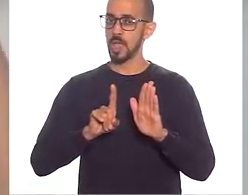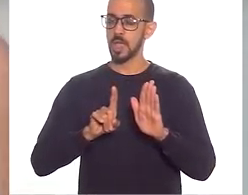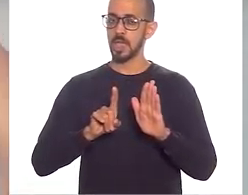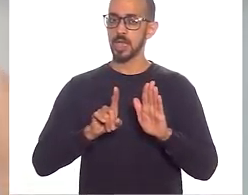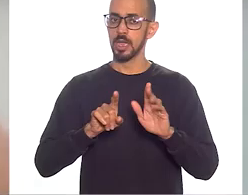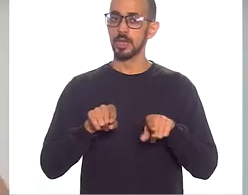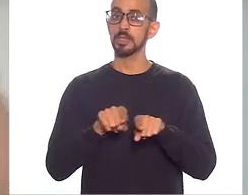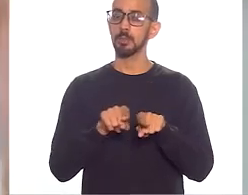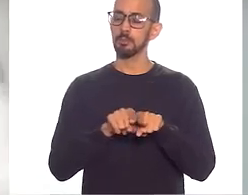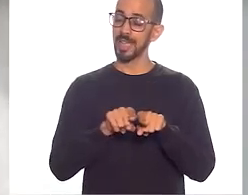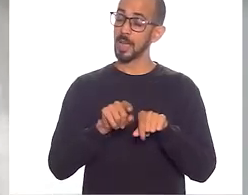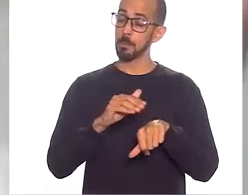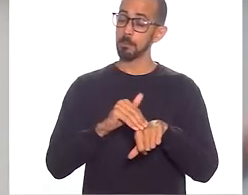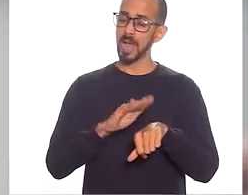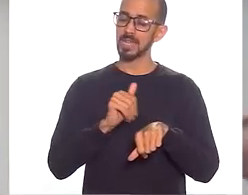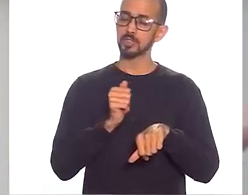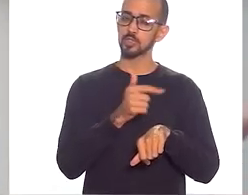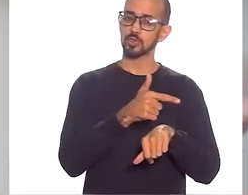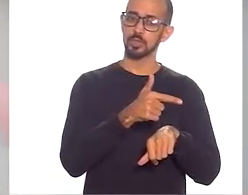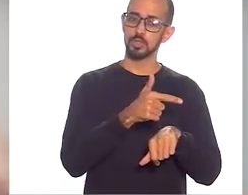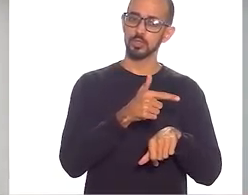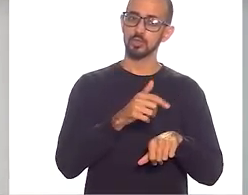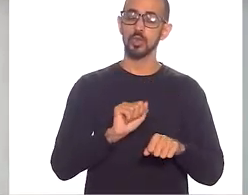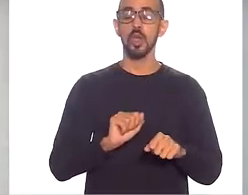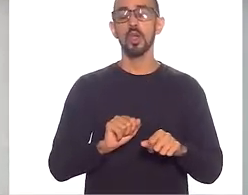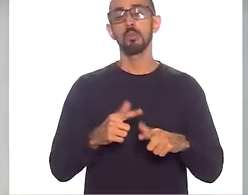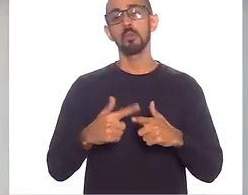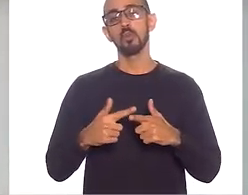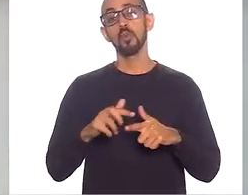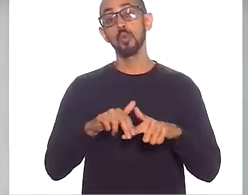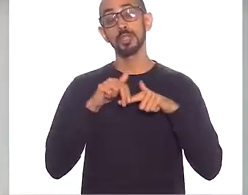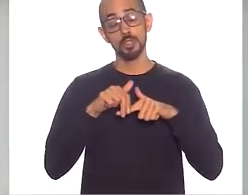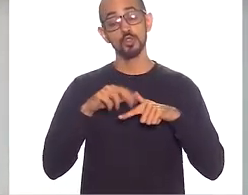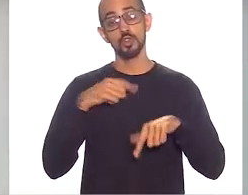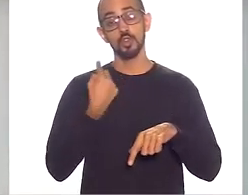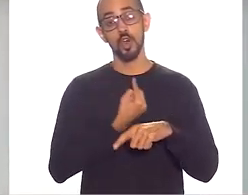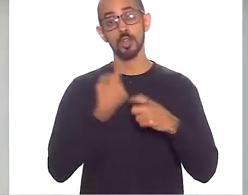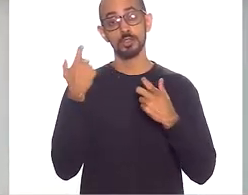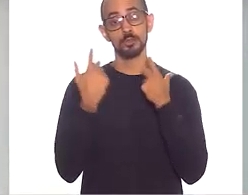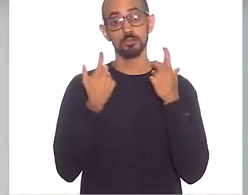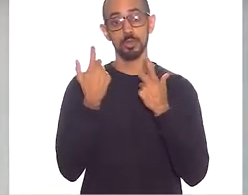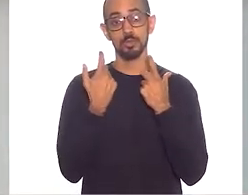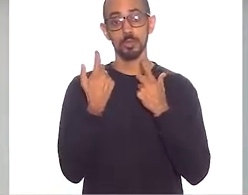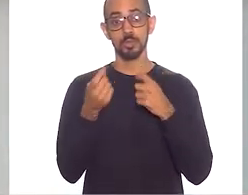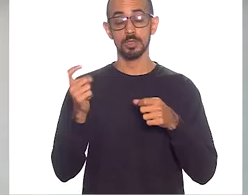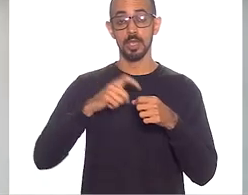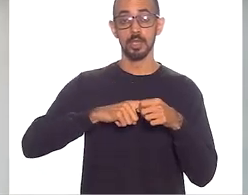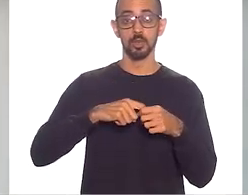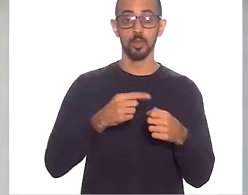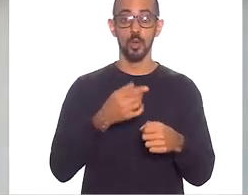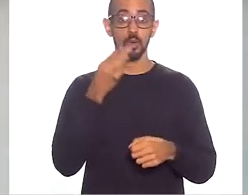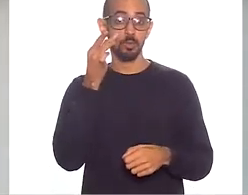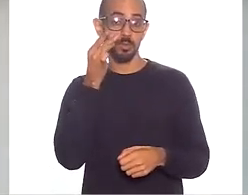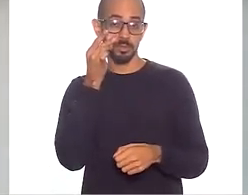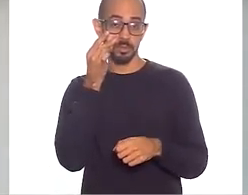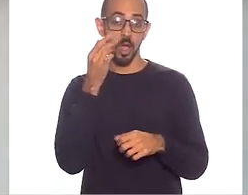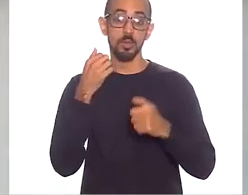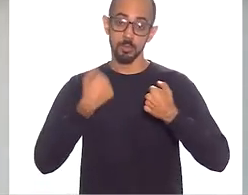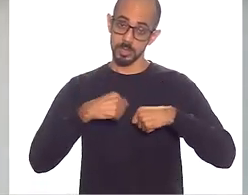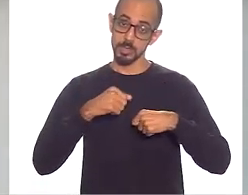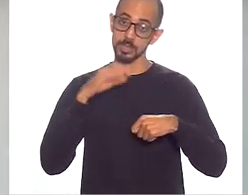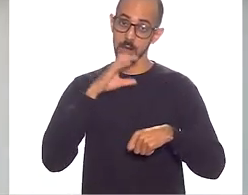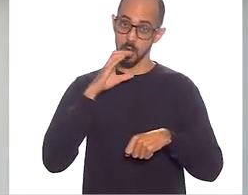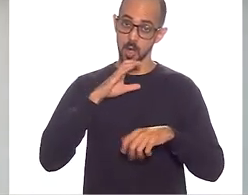conteúdo escolar, não. É muito maior do que isso. Por isso que a gente está tão preocupado desse retorno às aulas o quanto